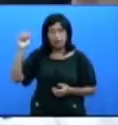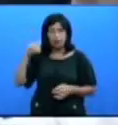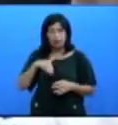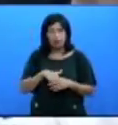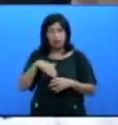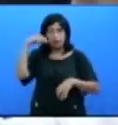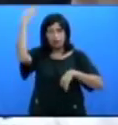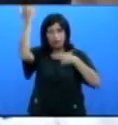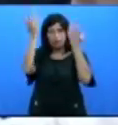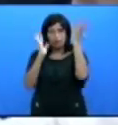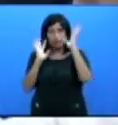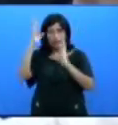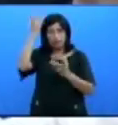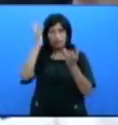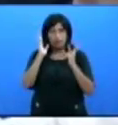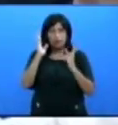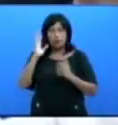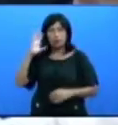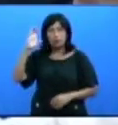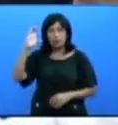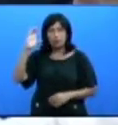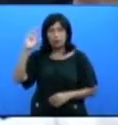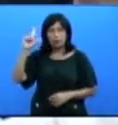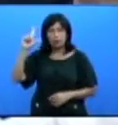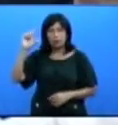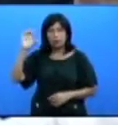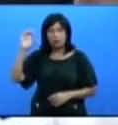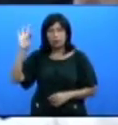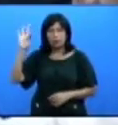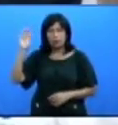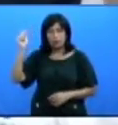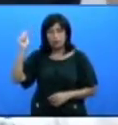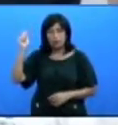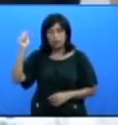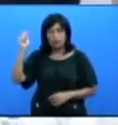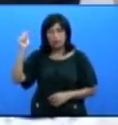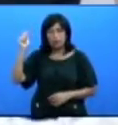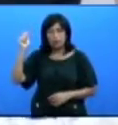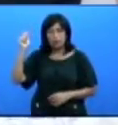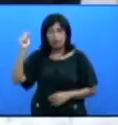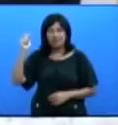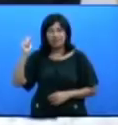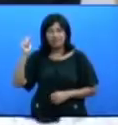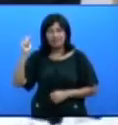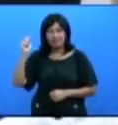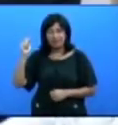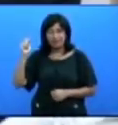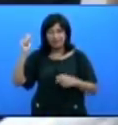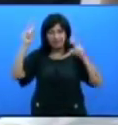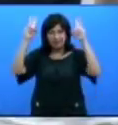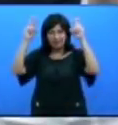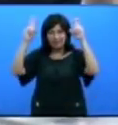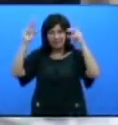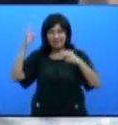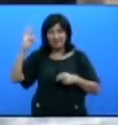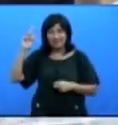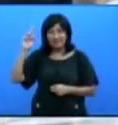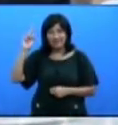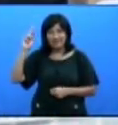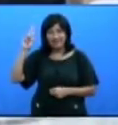de aplauso ao atleta Carlos Salto Neto, vulgo Trovão, pela destacada